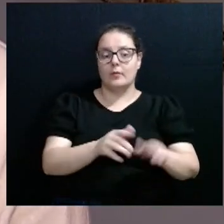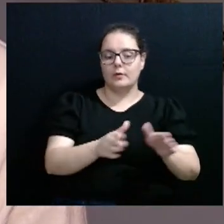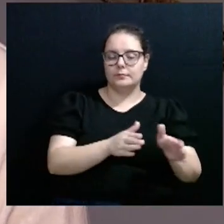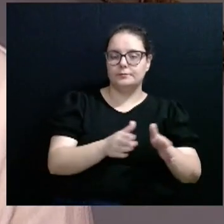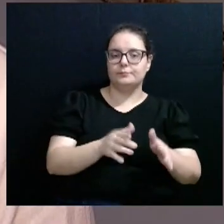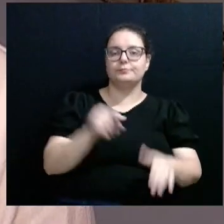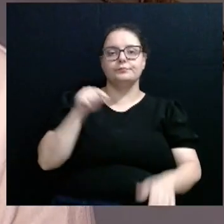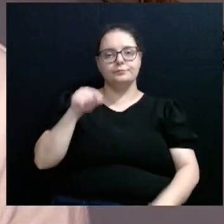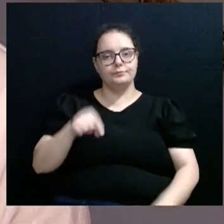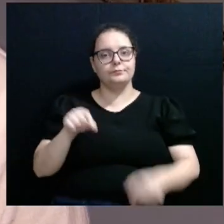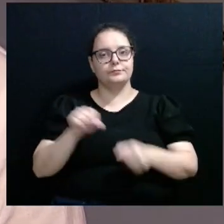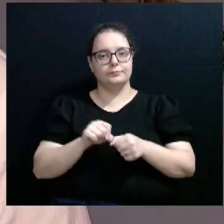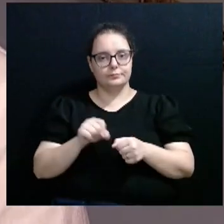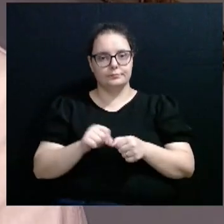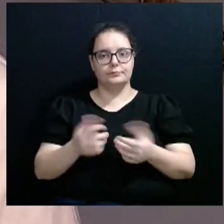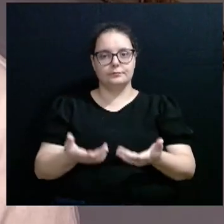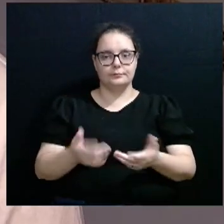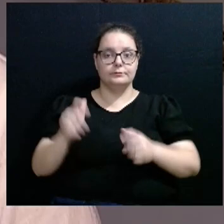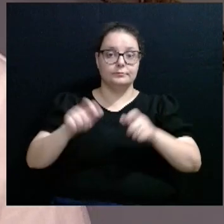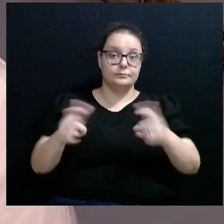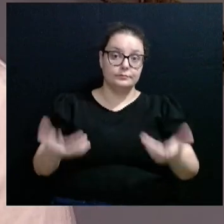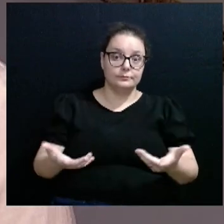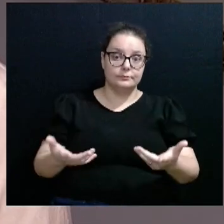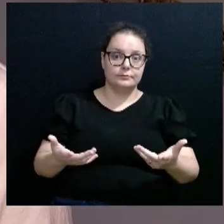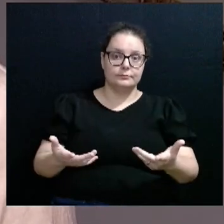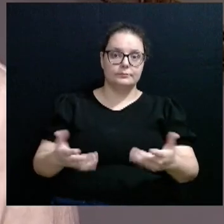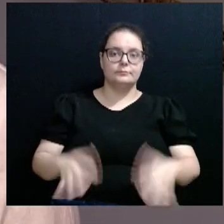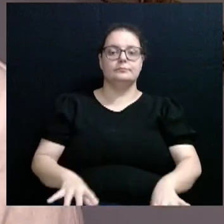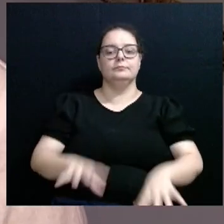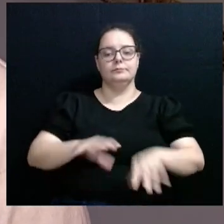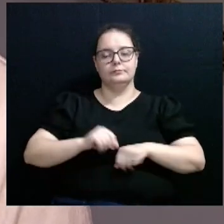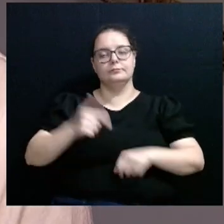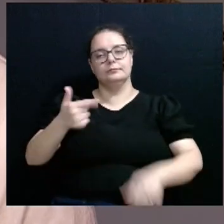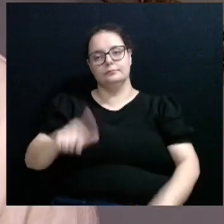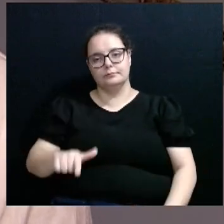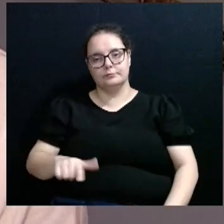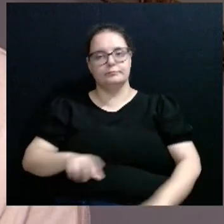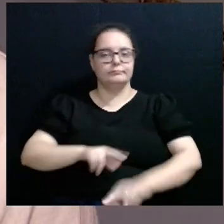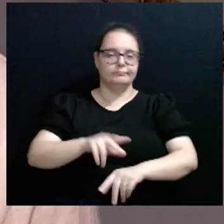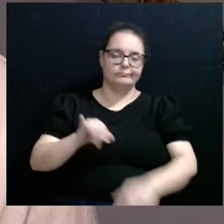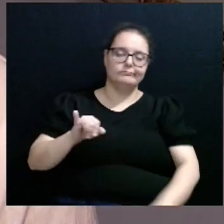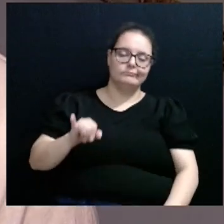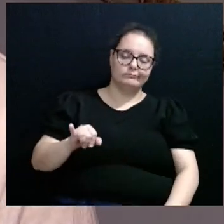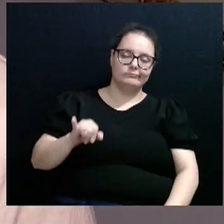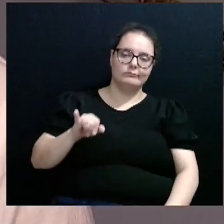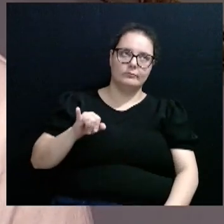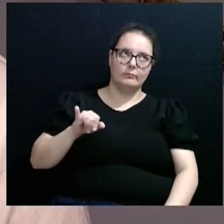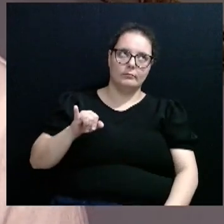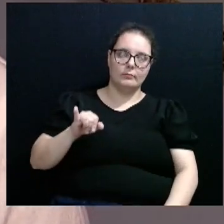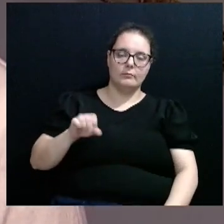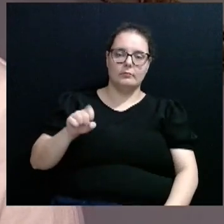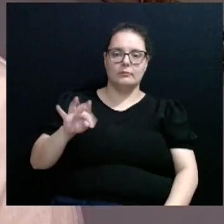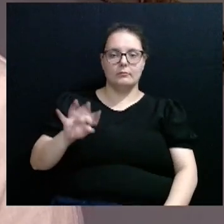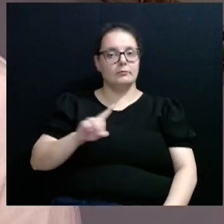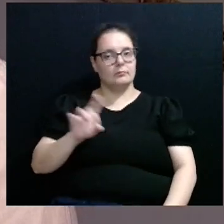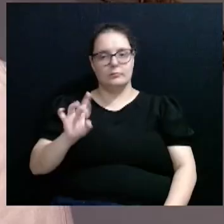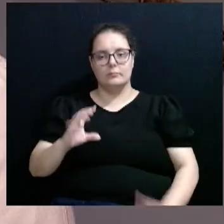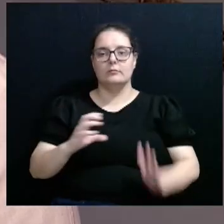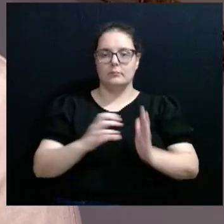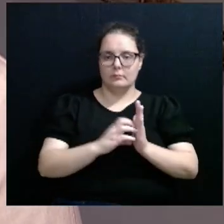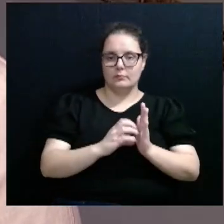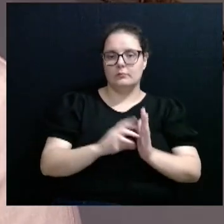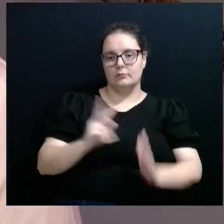pessoas se infectem novamente, né, com diversos ISTs. A gente não está falando somente do HIV, né, a gente está falando de várias